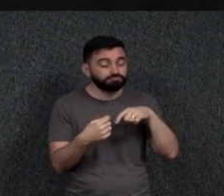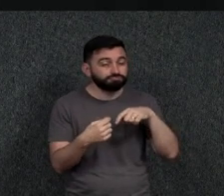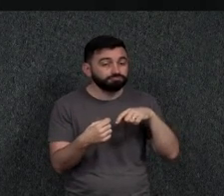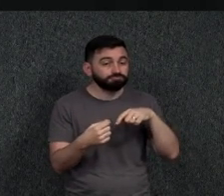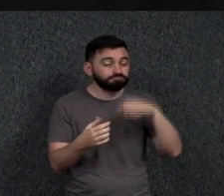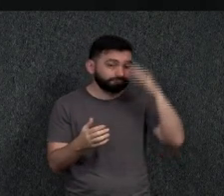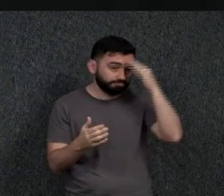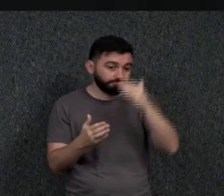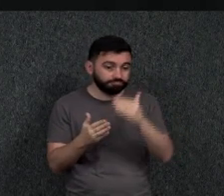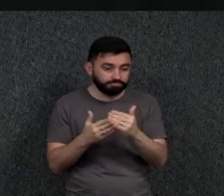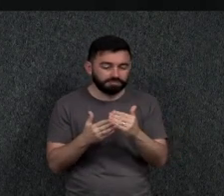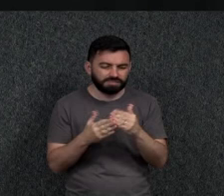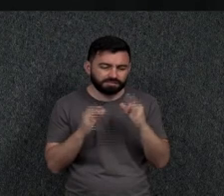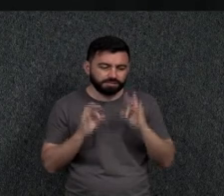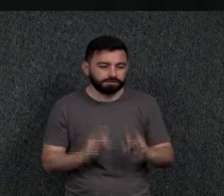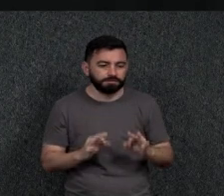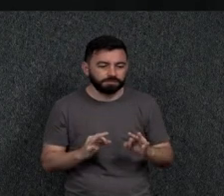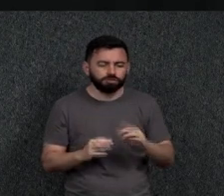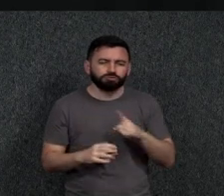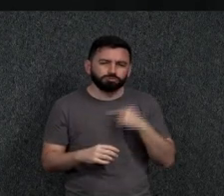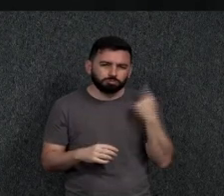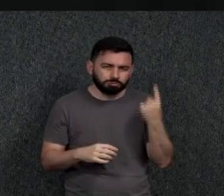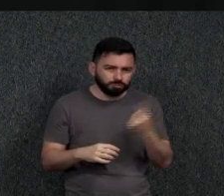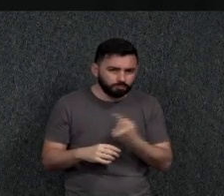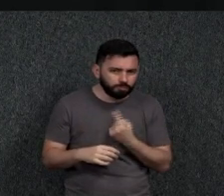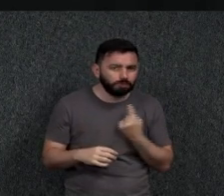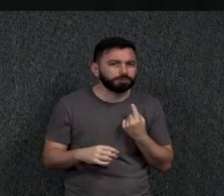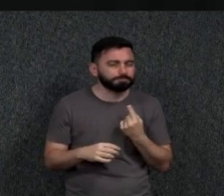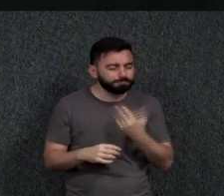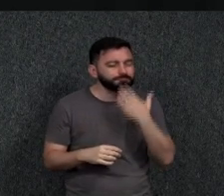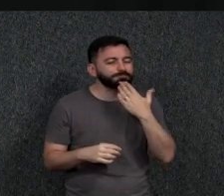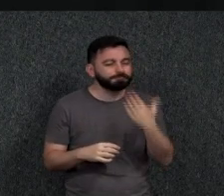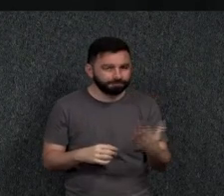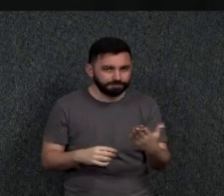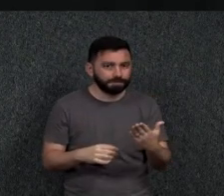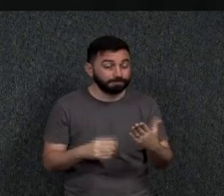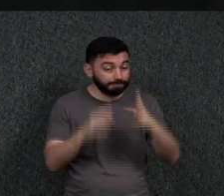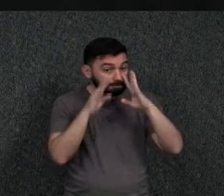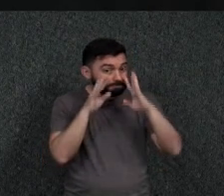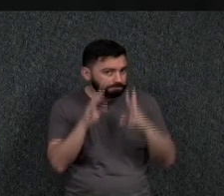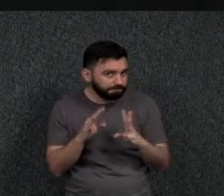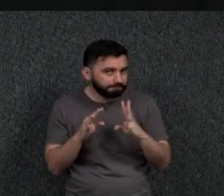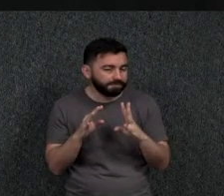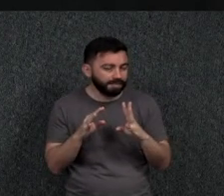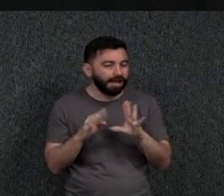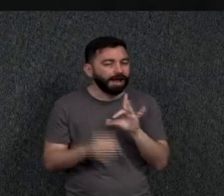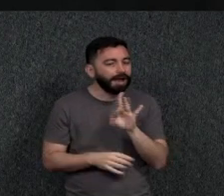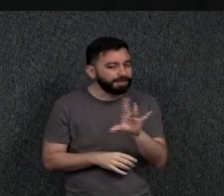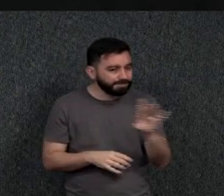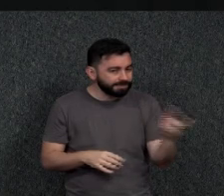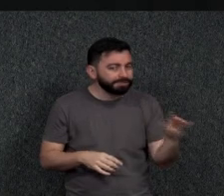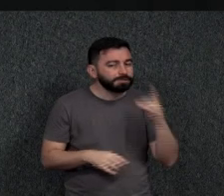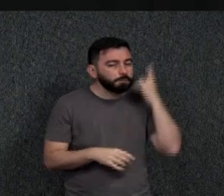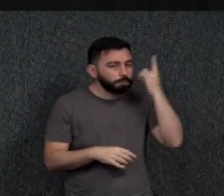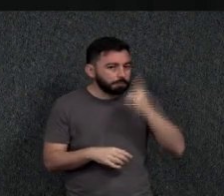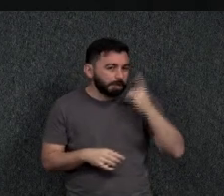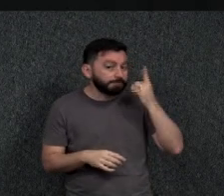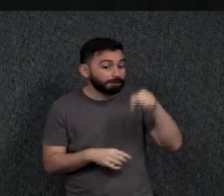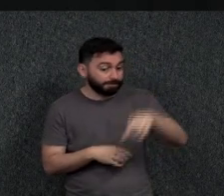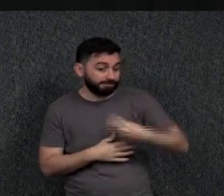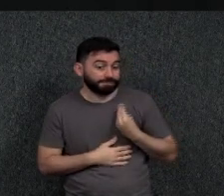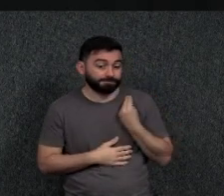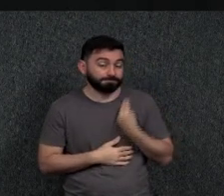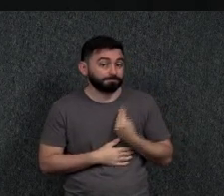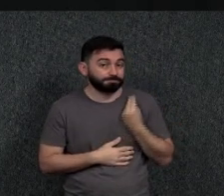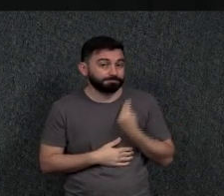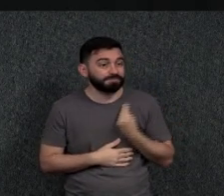formais num período e muita atividade de música, principalmente